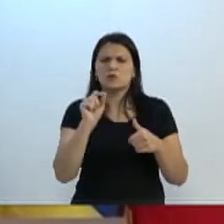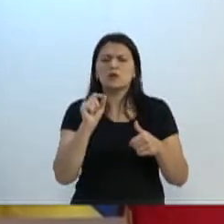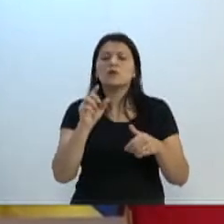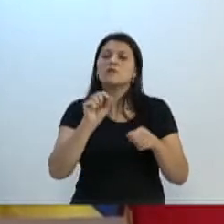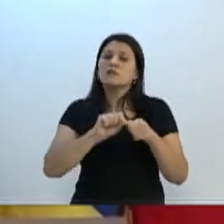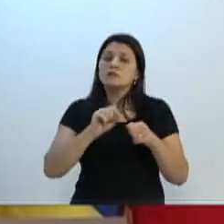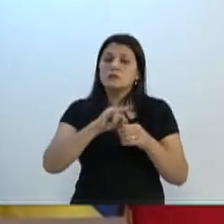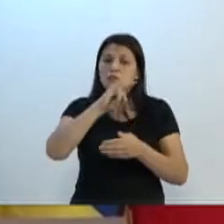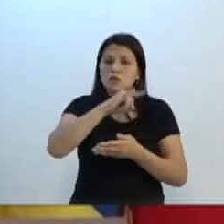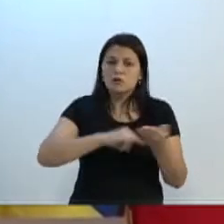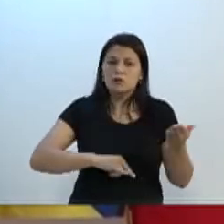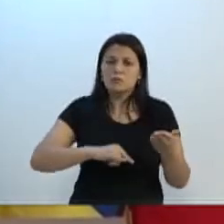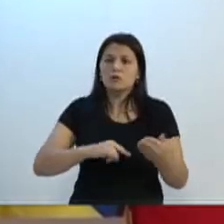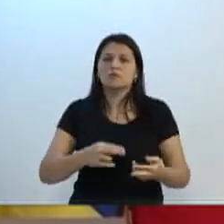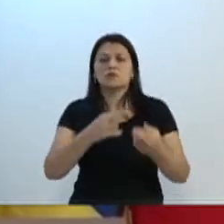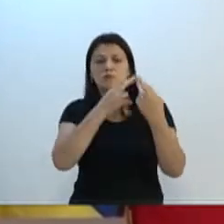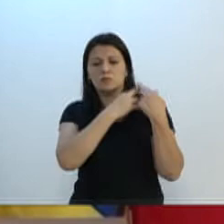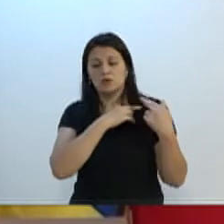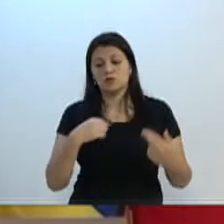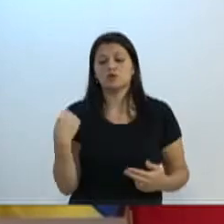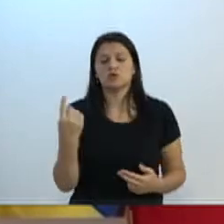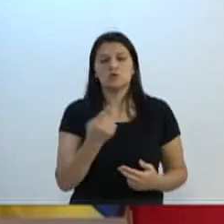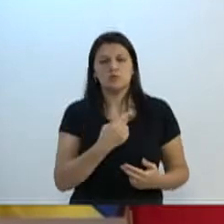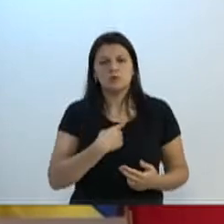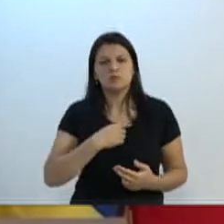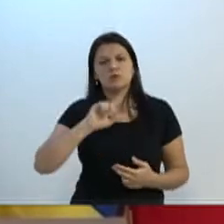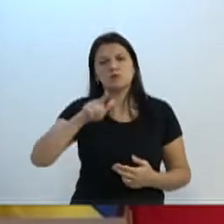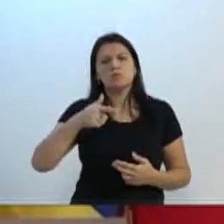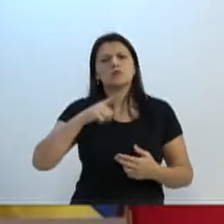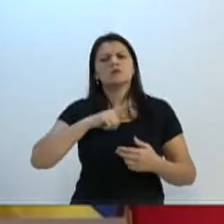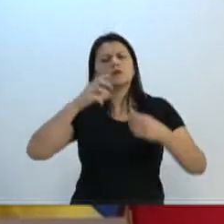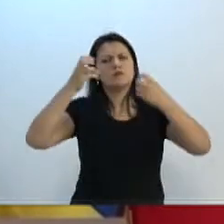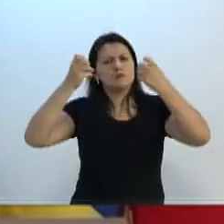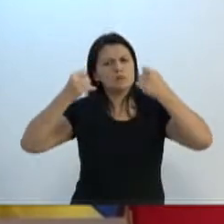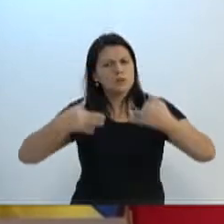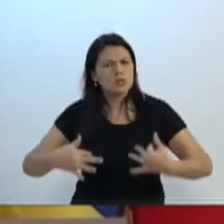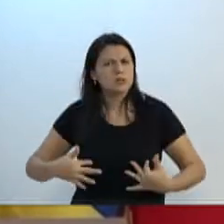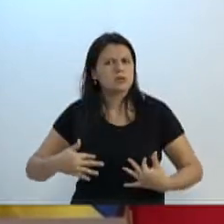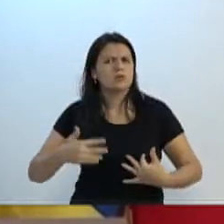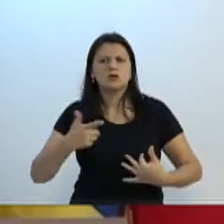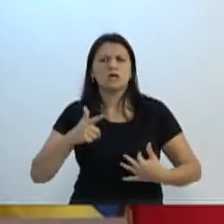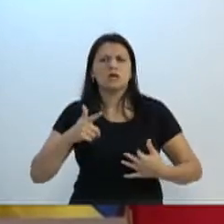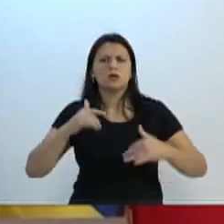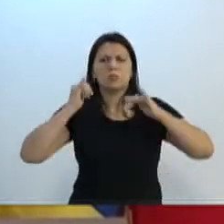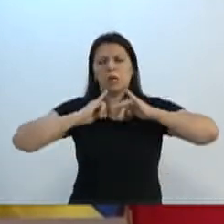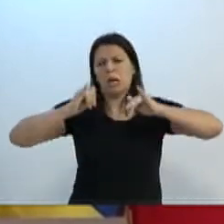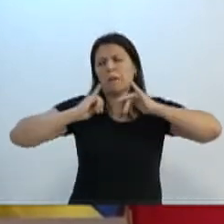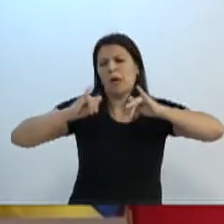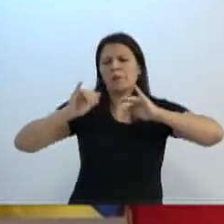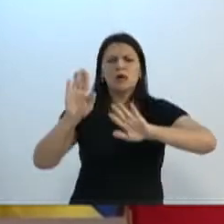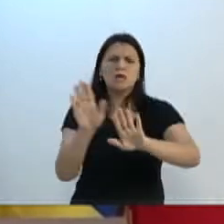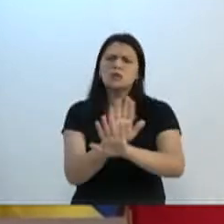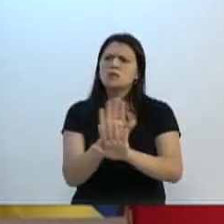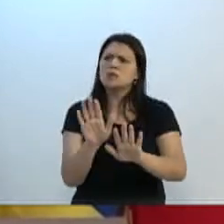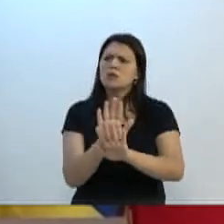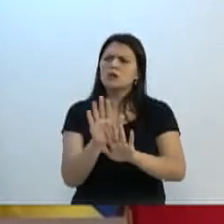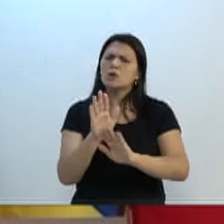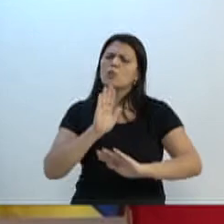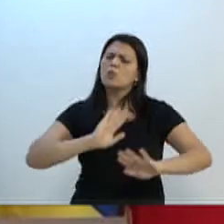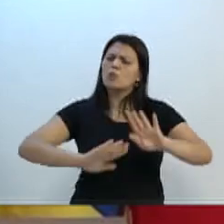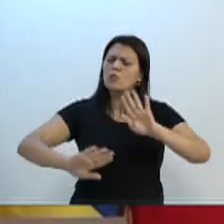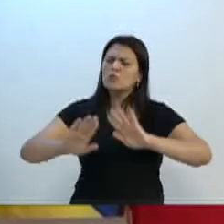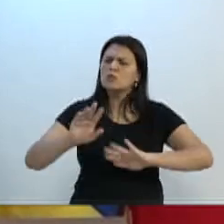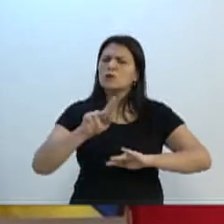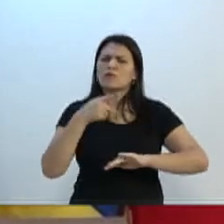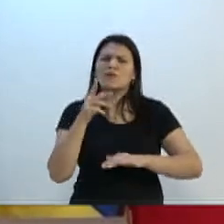nosso papel, deixar muito bem claro que depois houve explicações, a gente inclusive não polarizou em cima dessa situação, tomamos o cuidado de não citar os